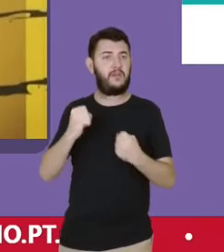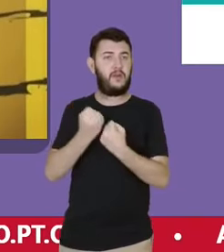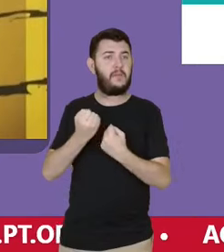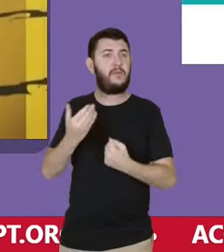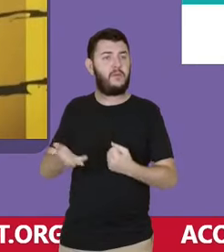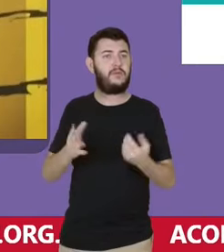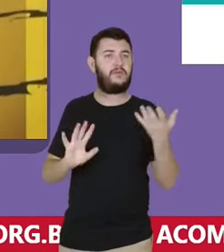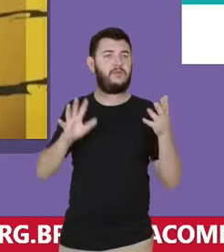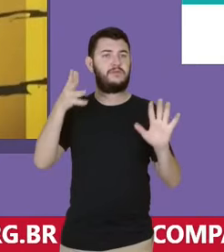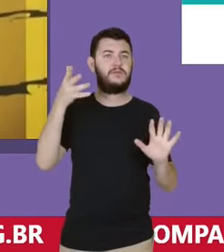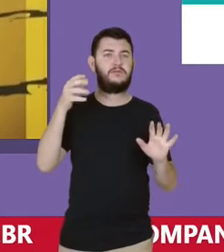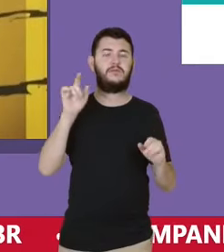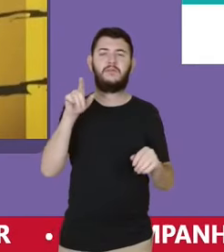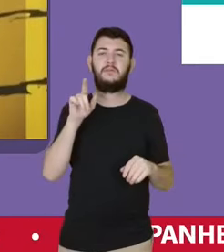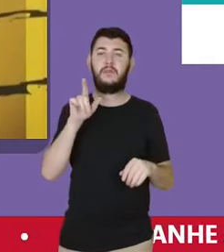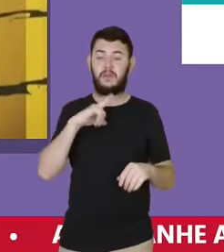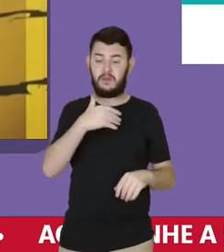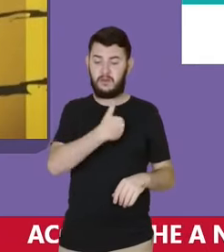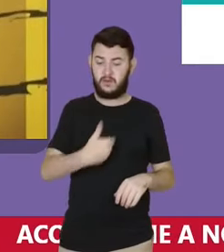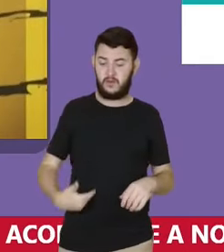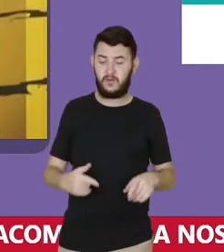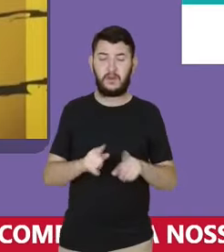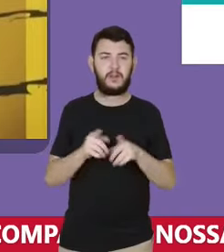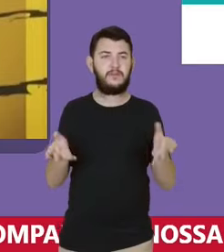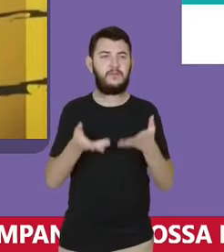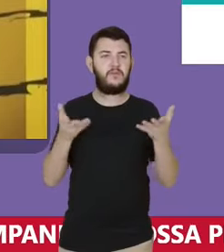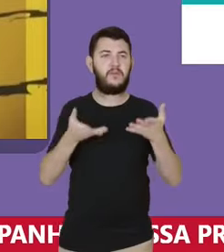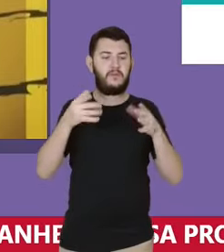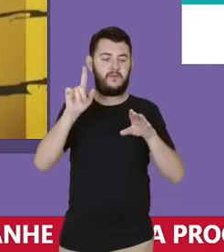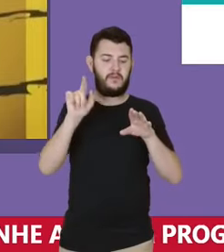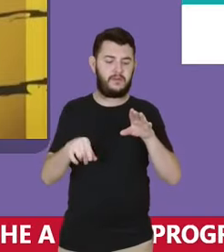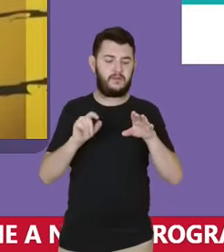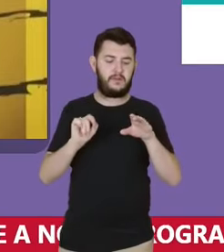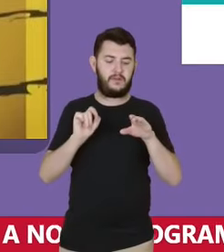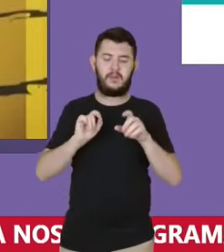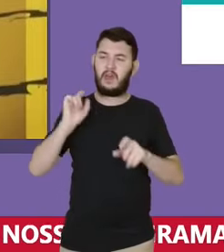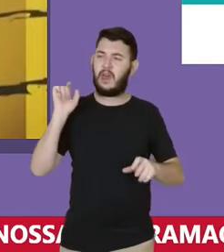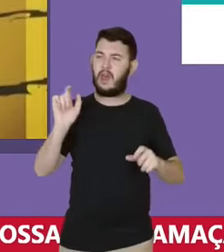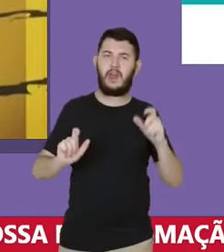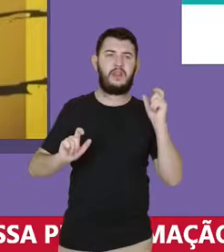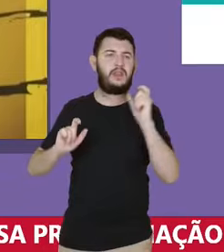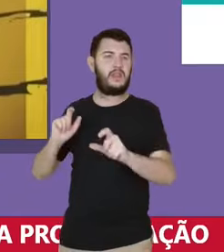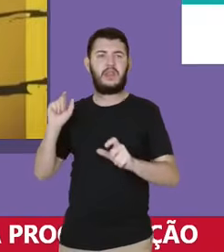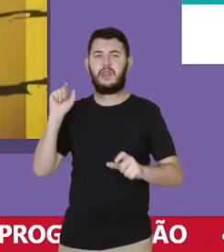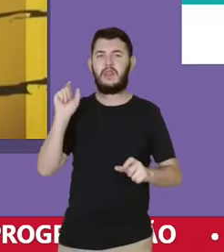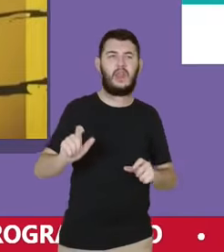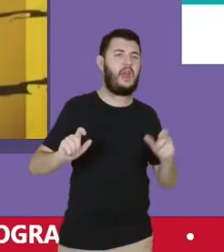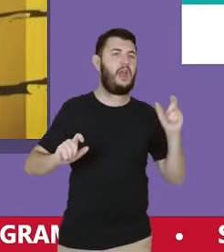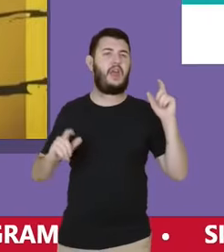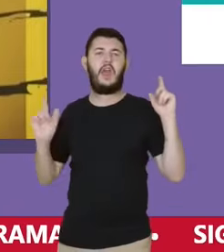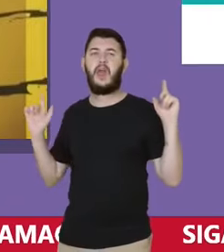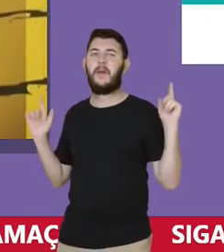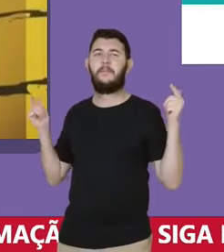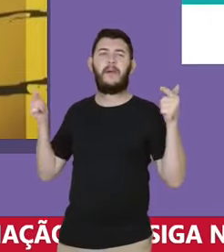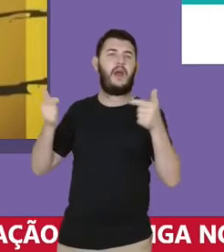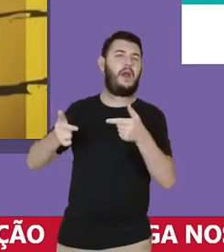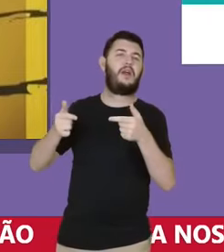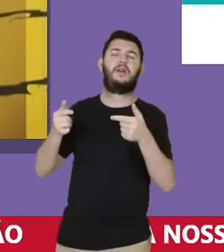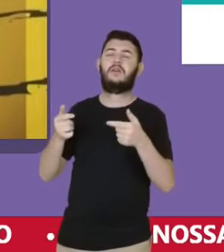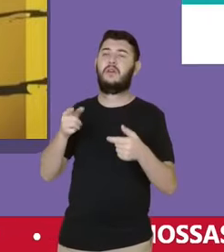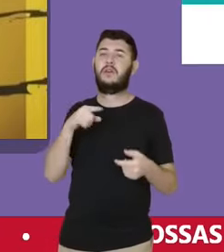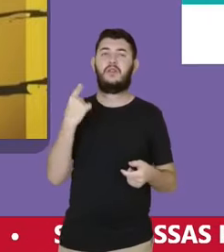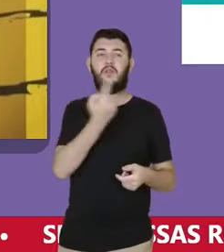está, digamos assim, promovendo esse tipo de ataque, né, às nossas culturas, à nossa